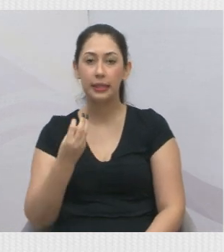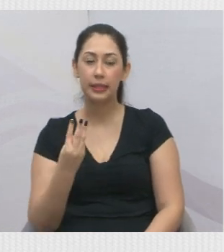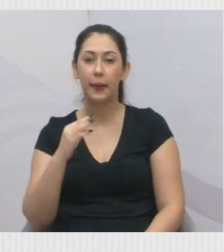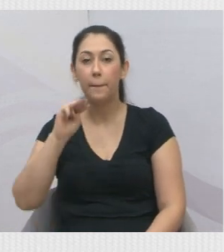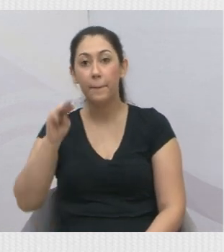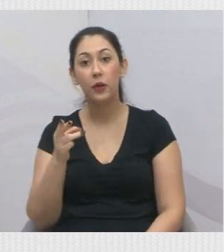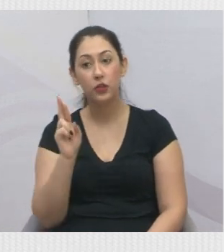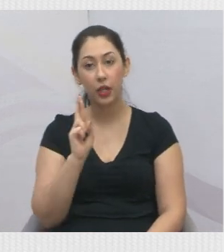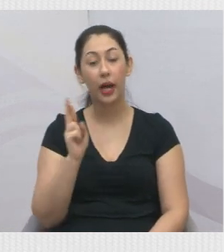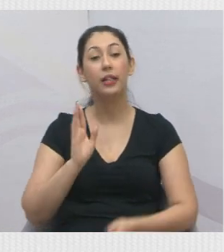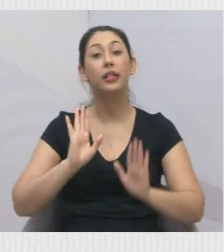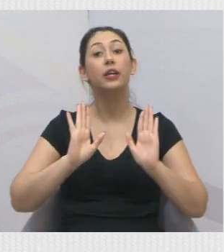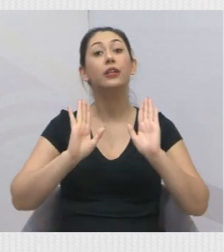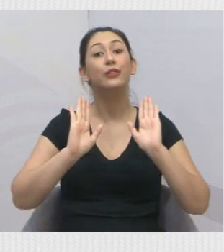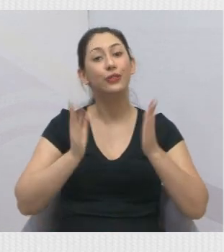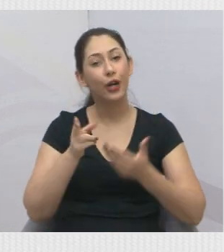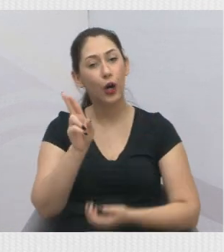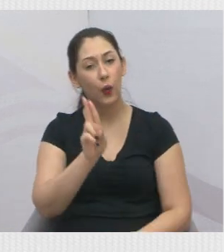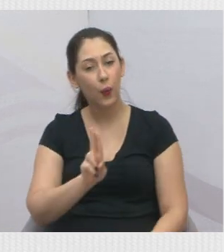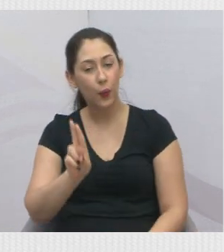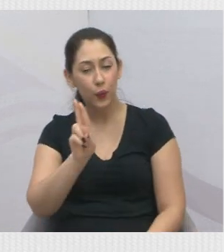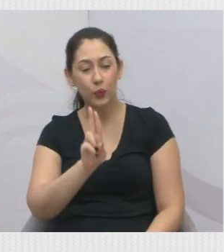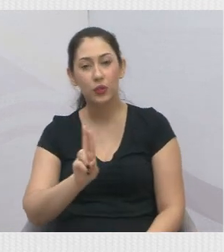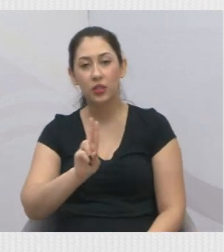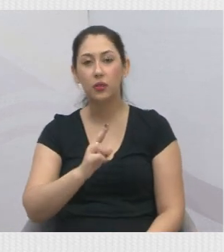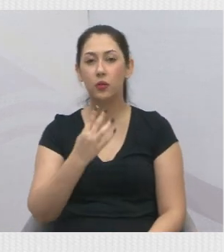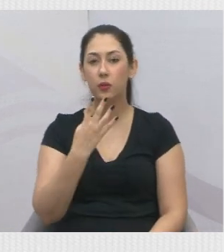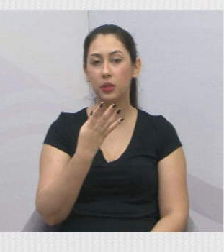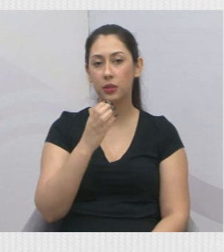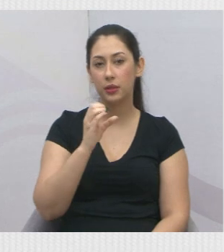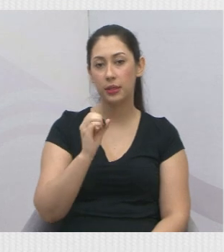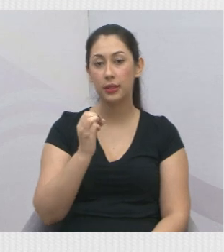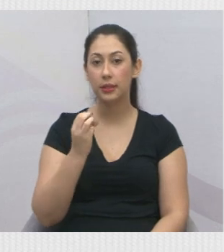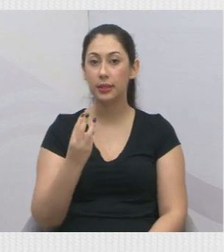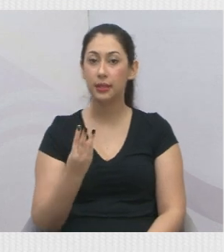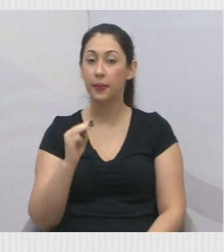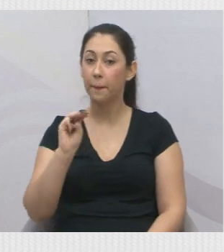R$ 963.246.000, já está auferindo, né, o montante de